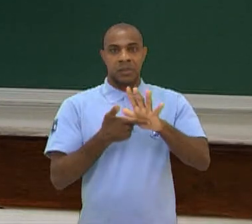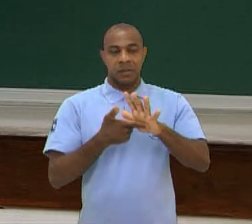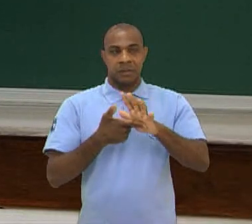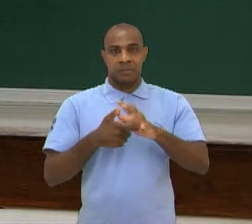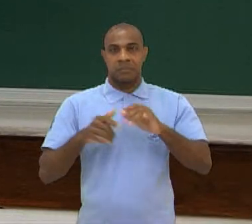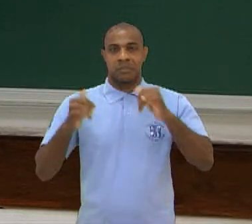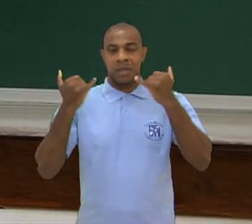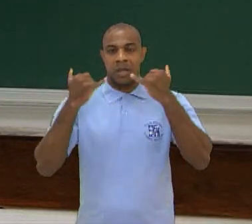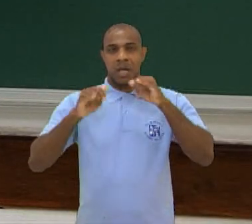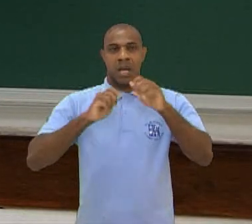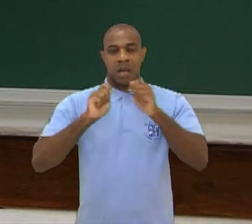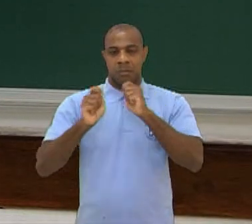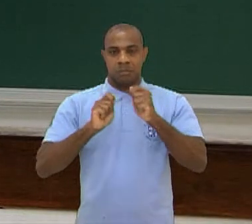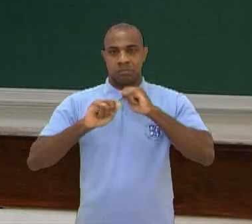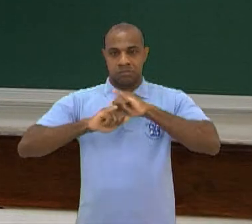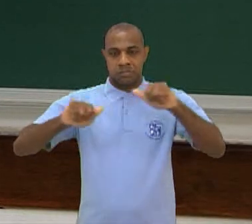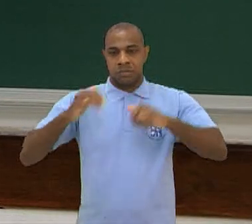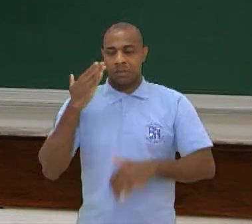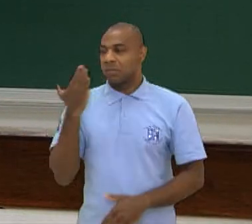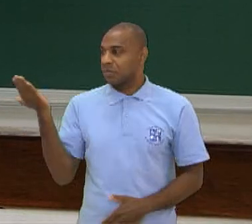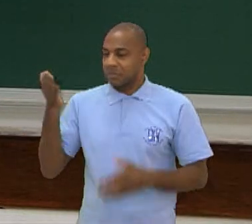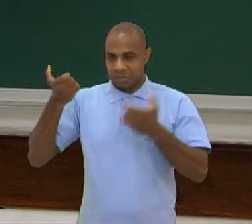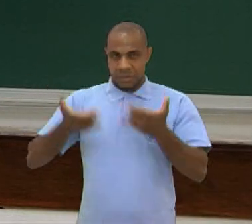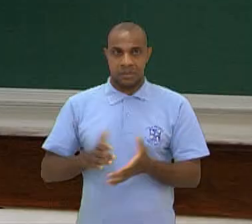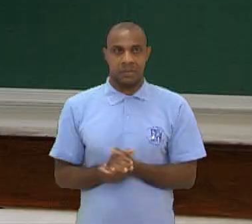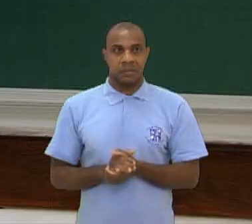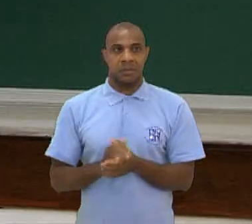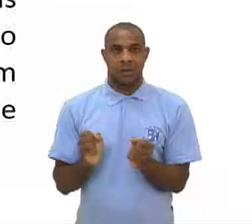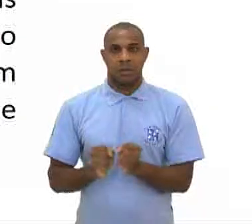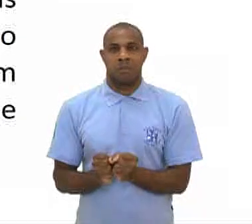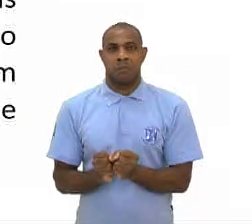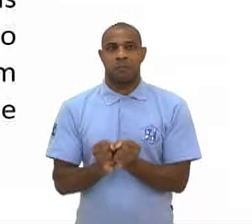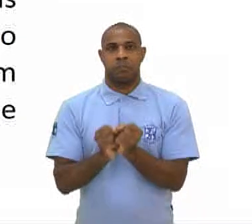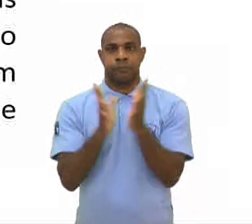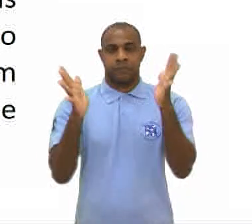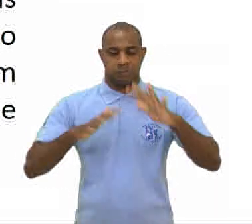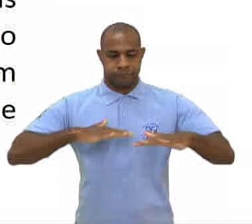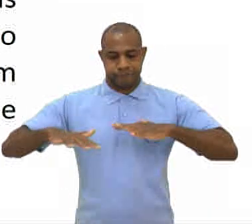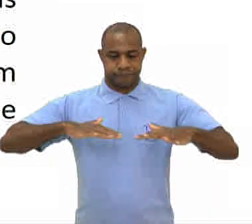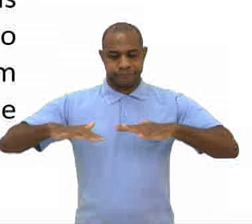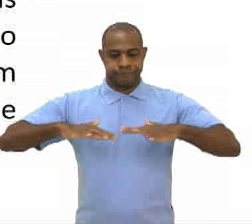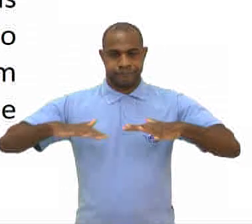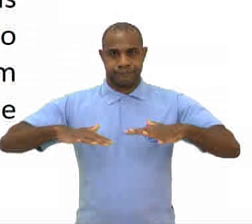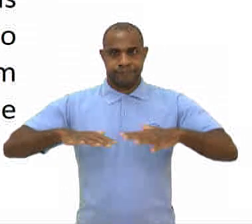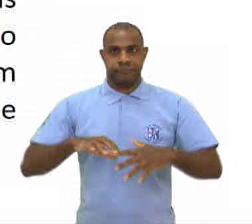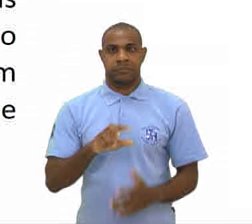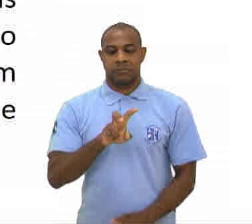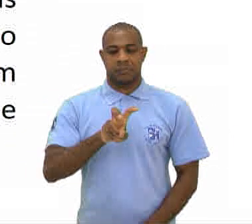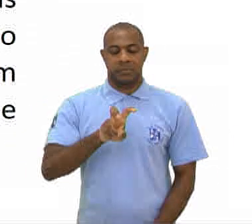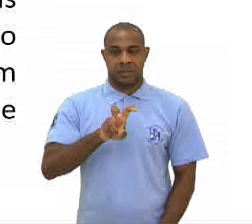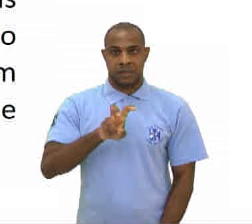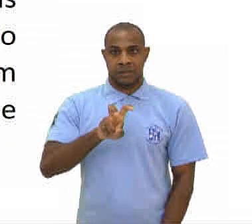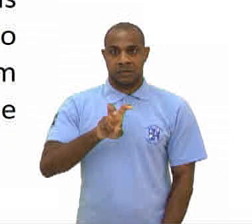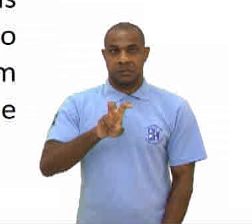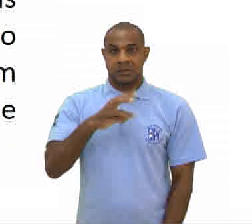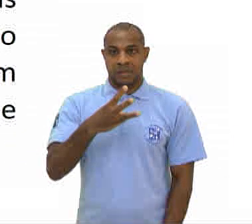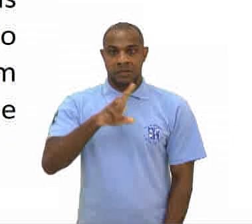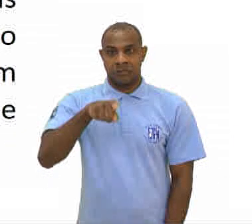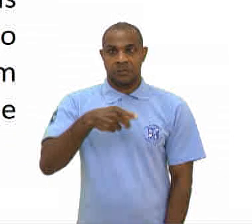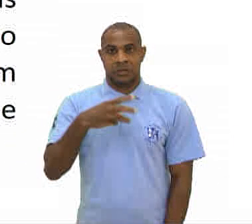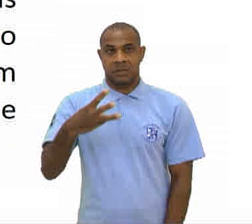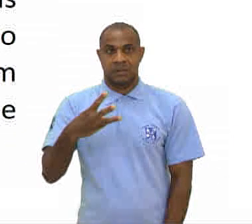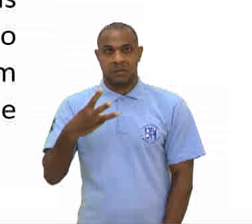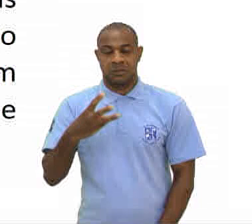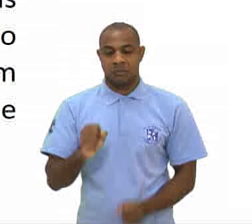porque ela explica o que aconteceu. Olha só. Uma explosão equivalente a um terremoto de 3,3 graus à escala Richter deixou, no